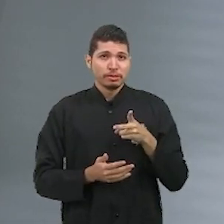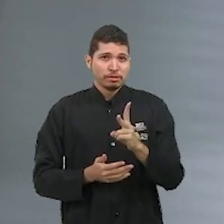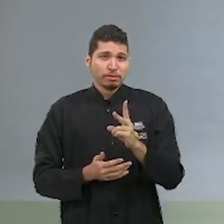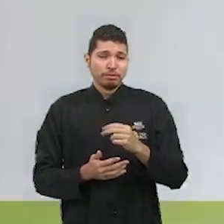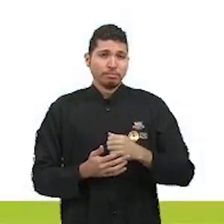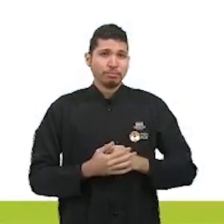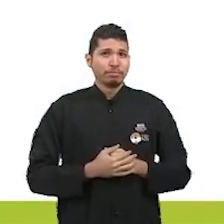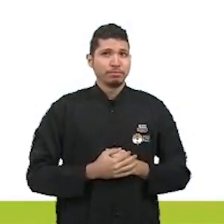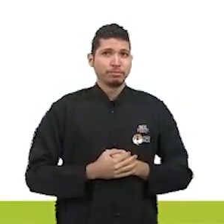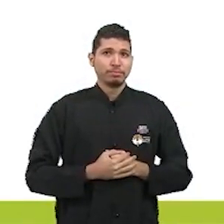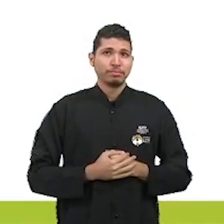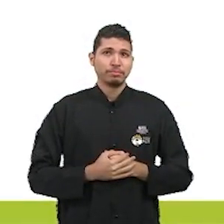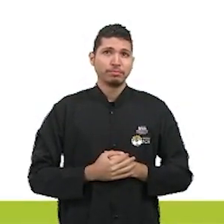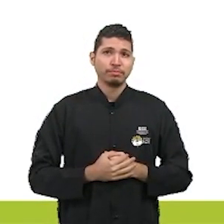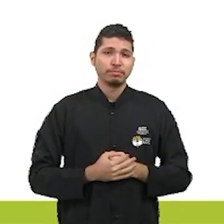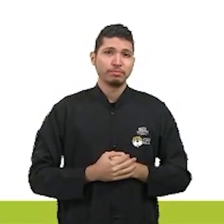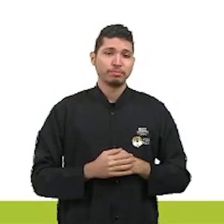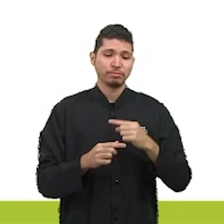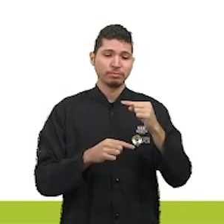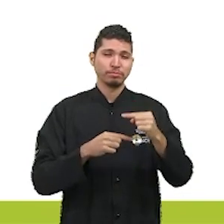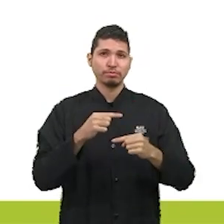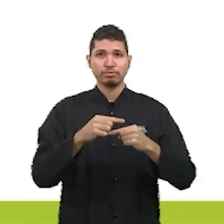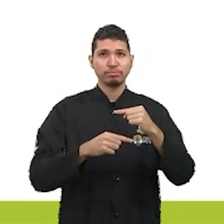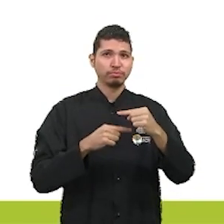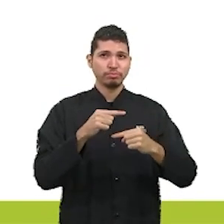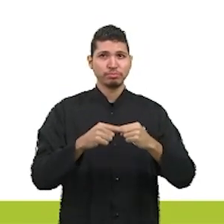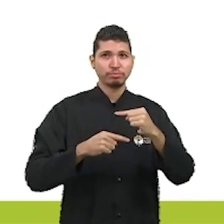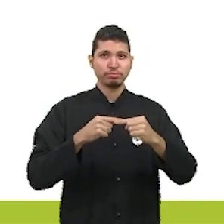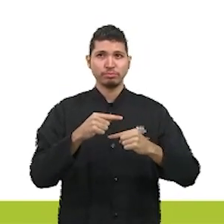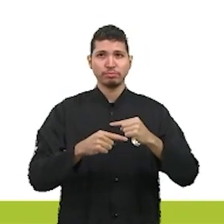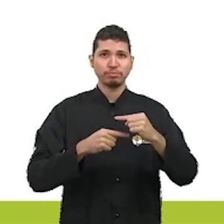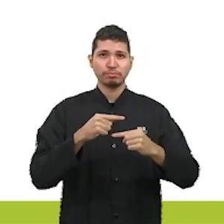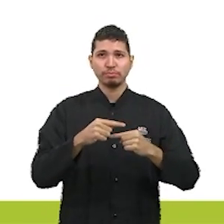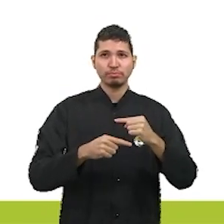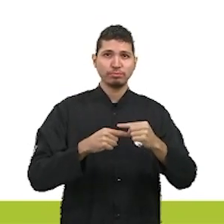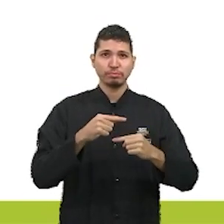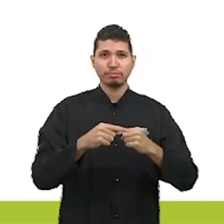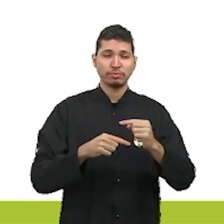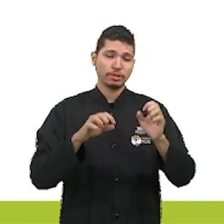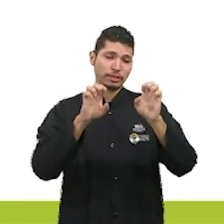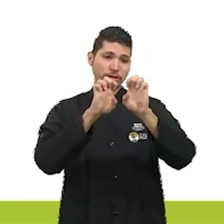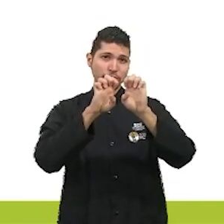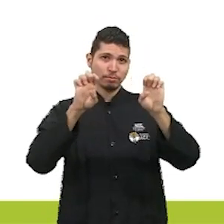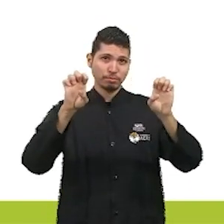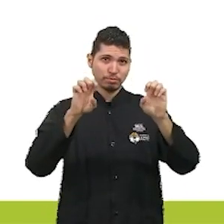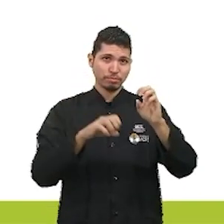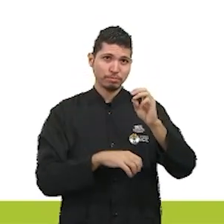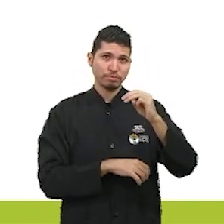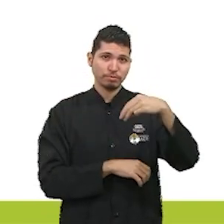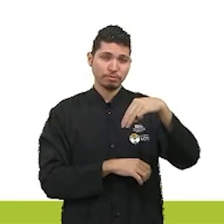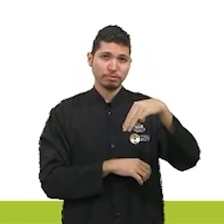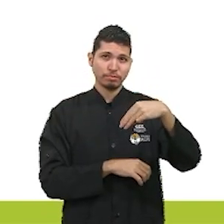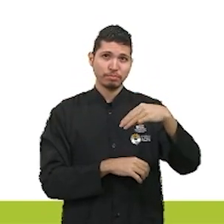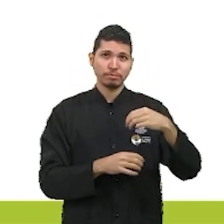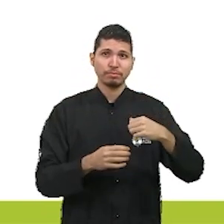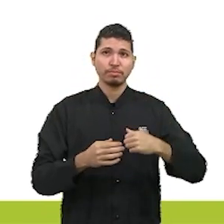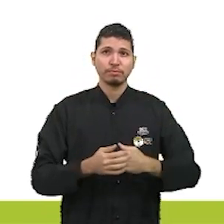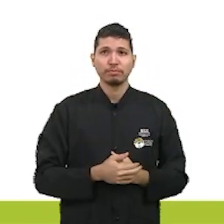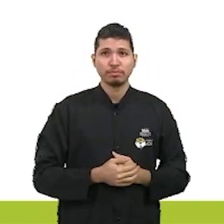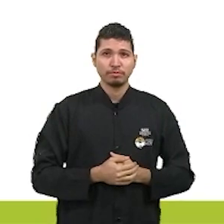Continuando, na parte aqui dos geradores, eu vou ter a expressão matemática, tá? Eu trouxe ele aqui